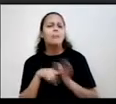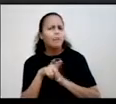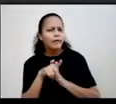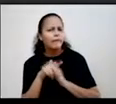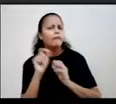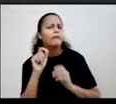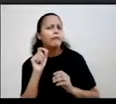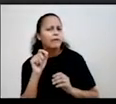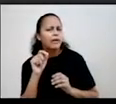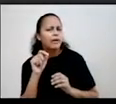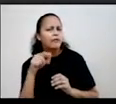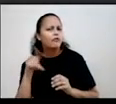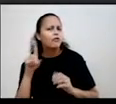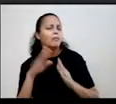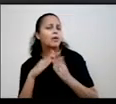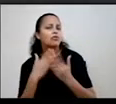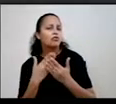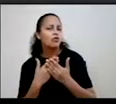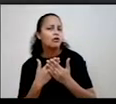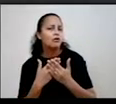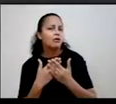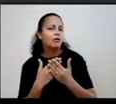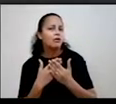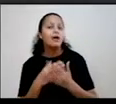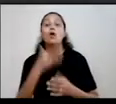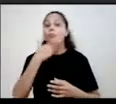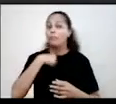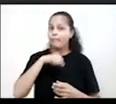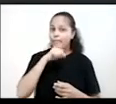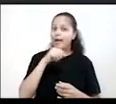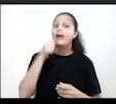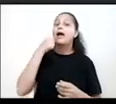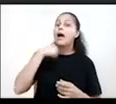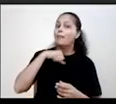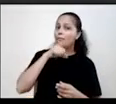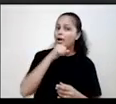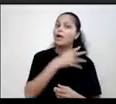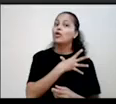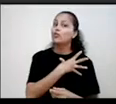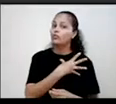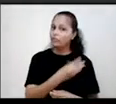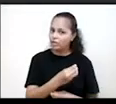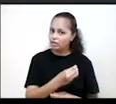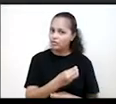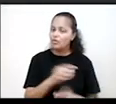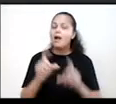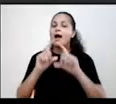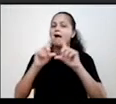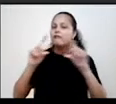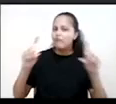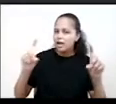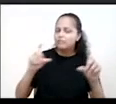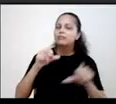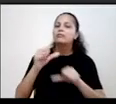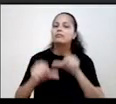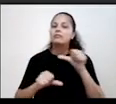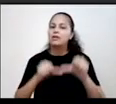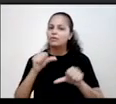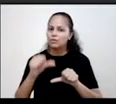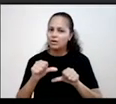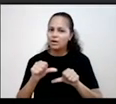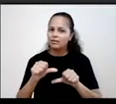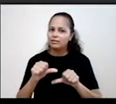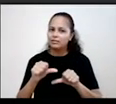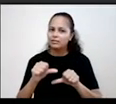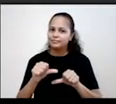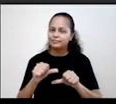Pai, mãe e filho. Então, a minha oração aqui era pai, mãe e filho foram à escola. Ela tá trocada, invertida, né? Ele passou à procura